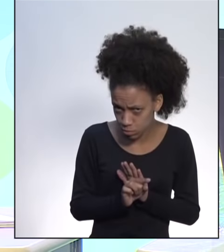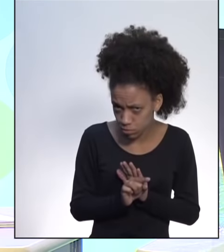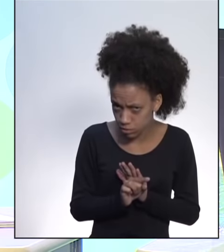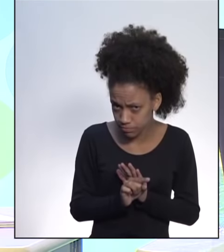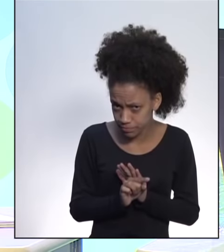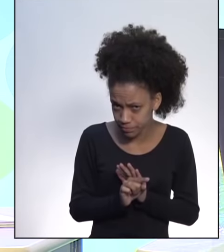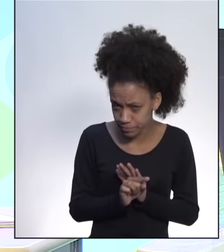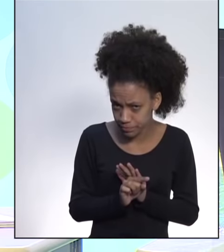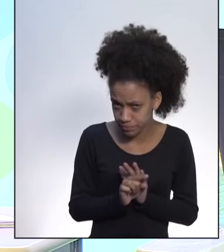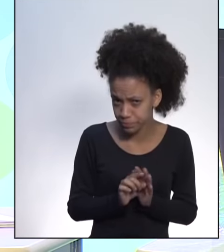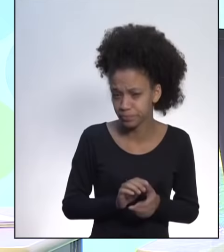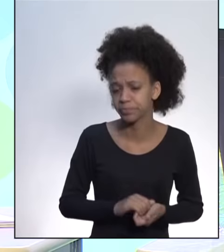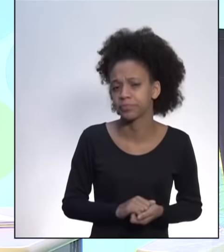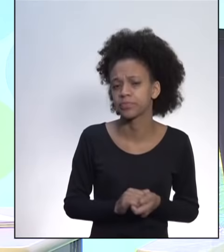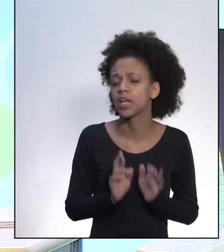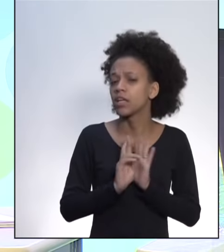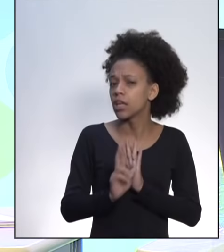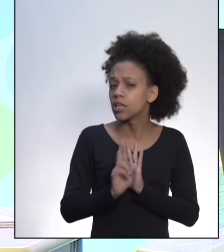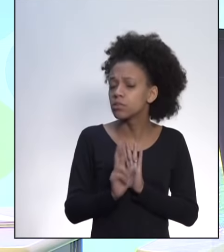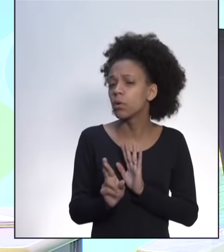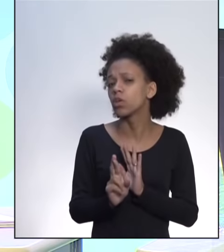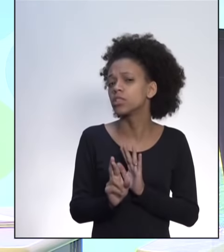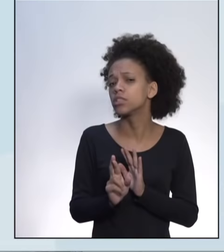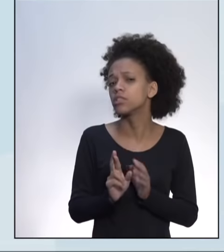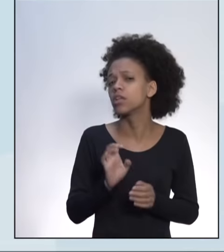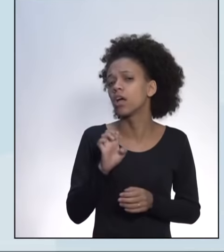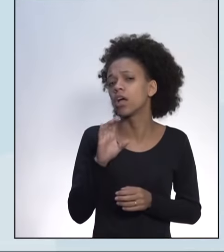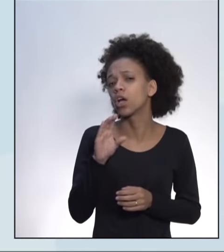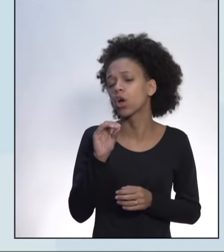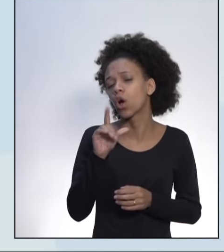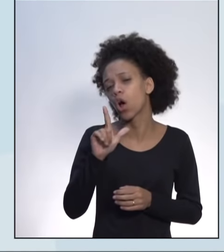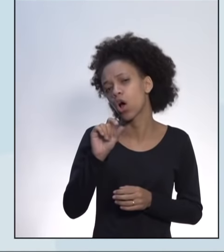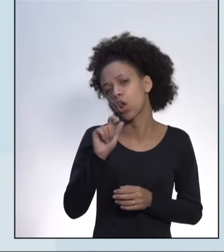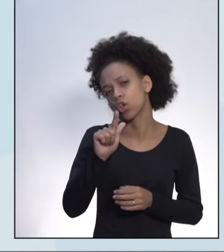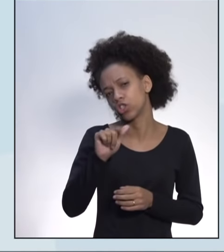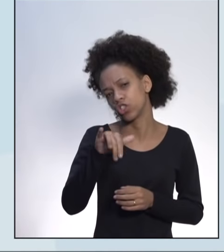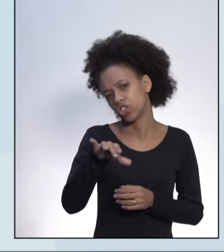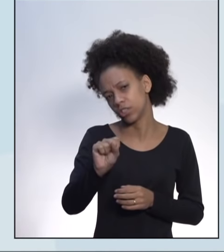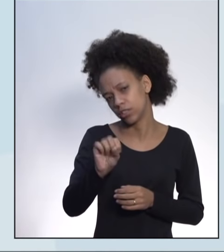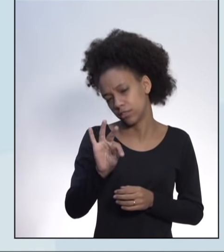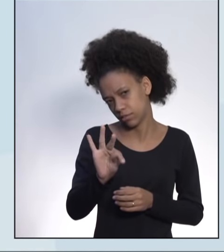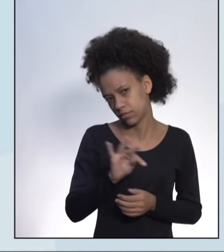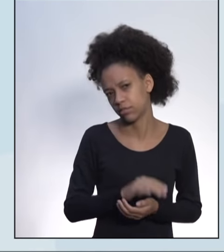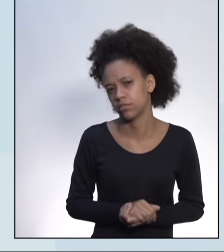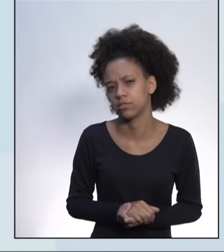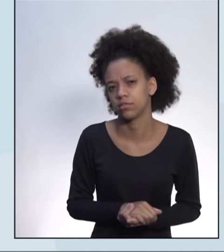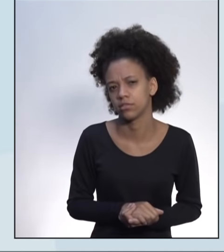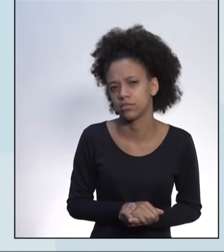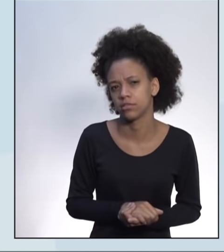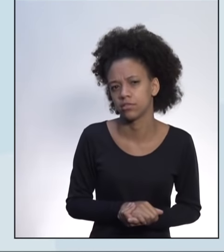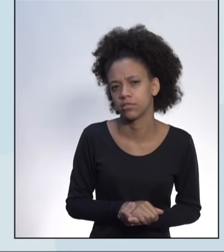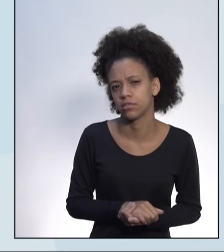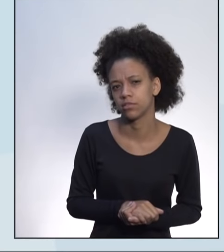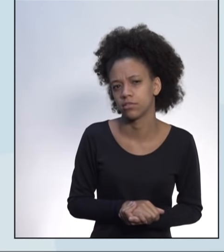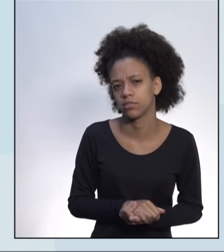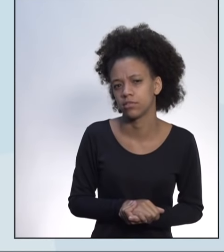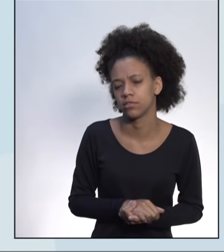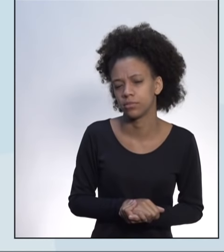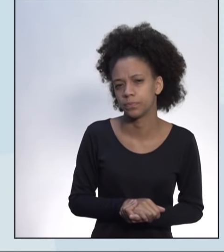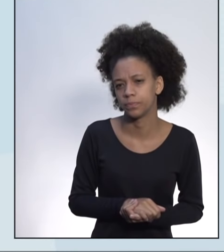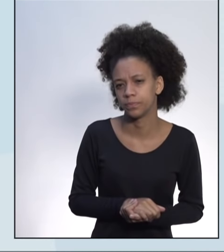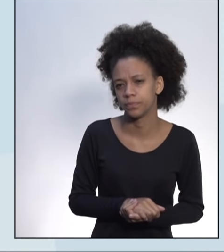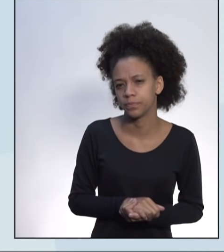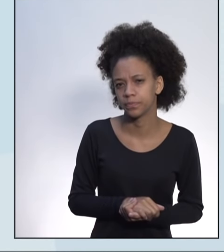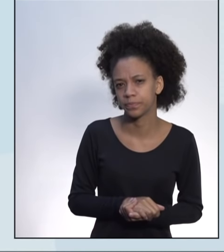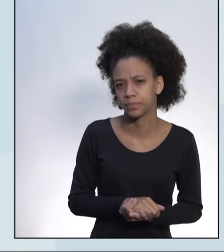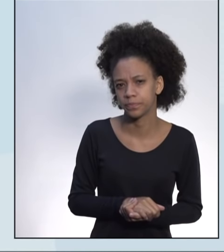arcades e a resposta o jesus aqui us about the world around and work